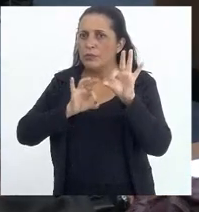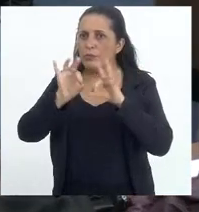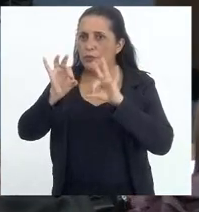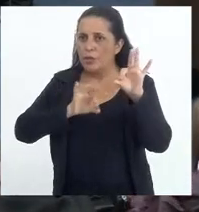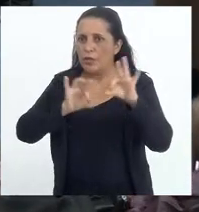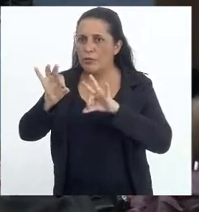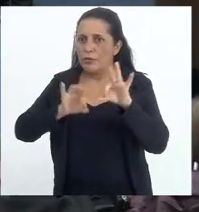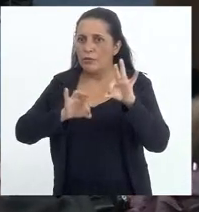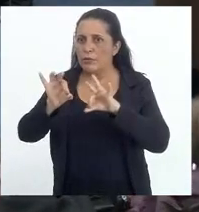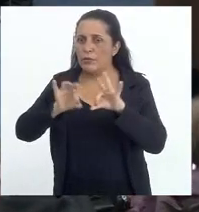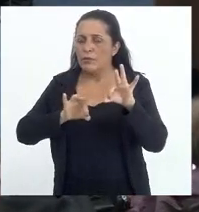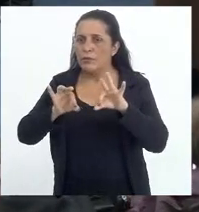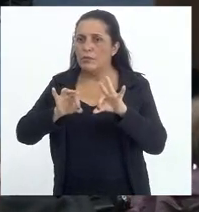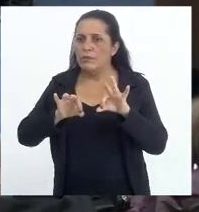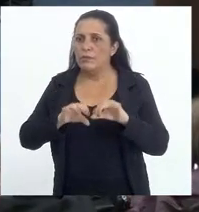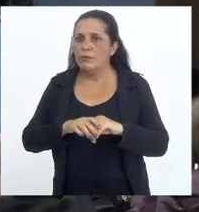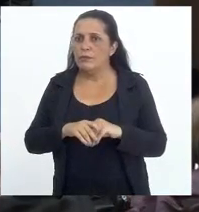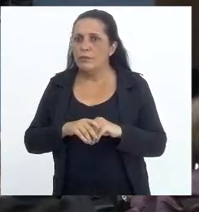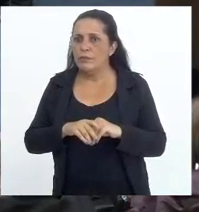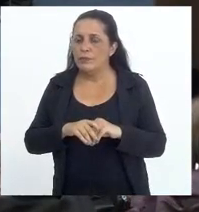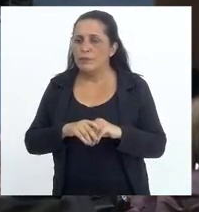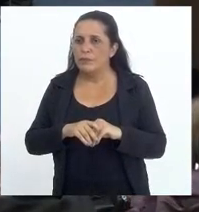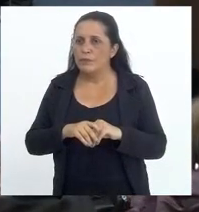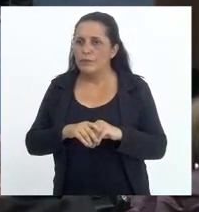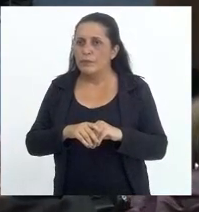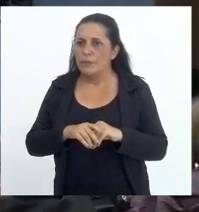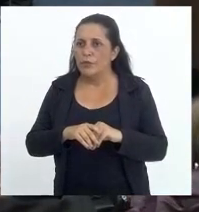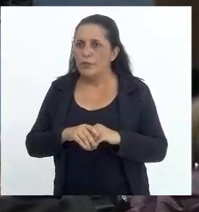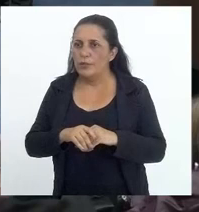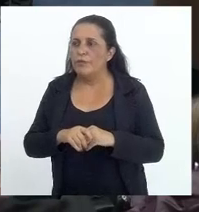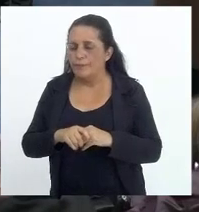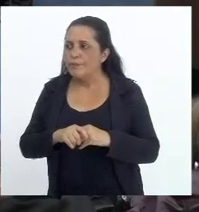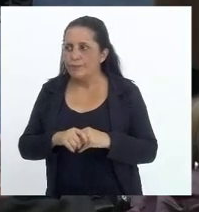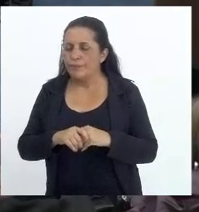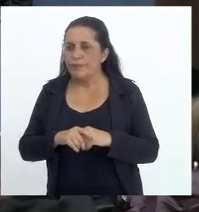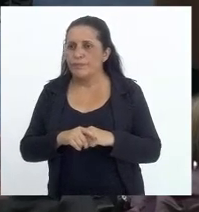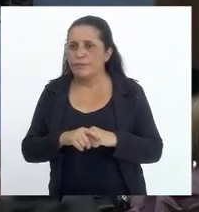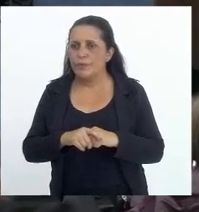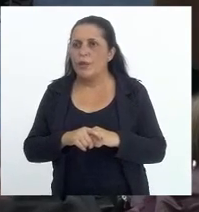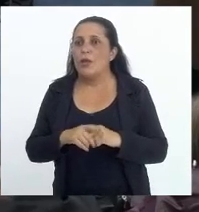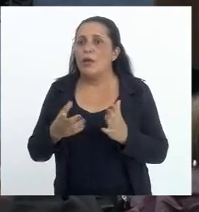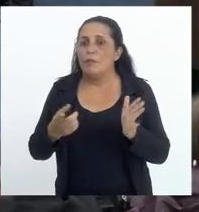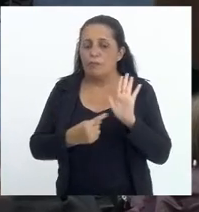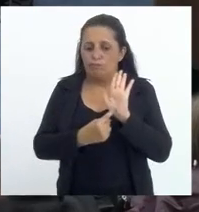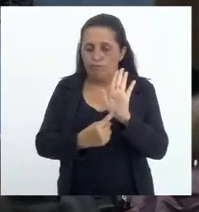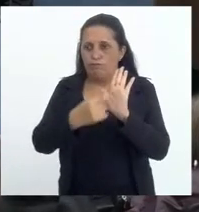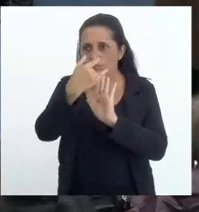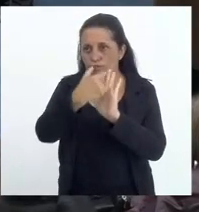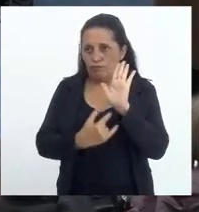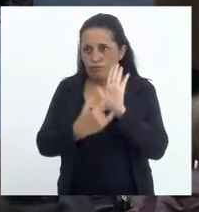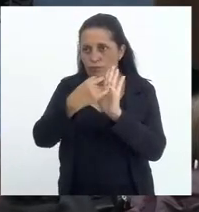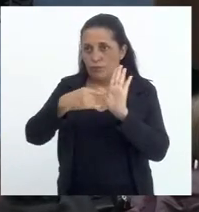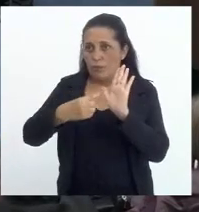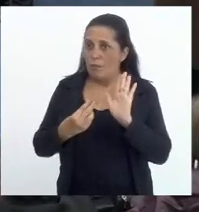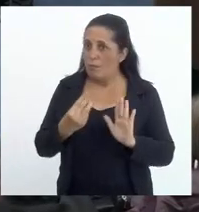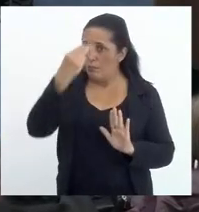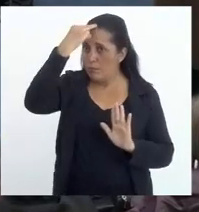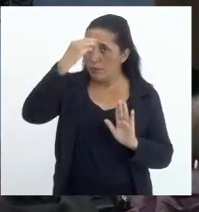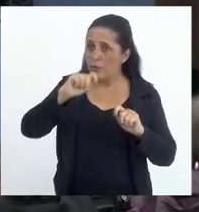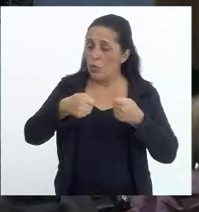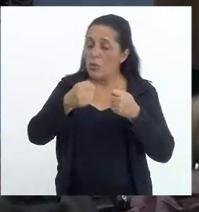parecer, senhor presidente, este parecer que o Márcio Pacheco deu foi na CCJ.